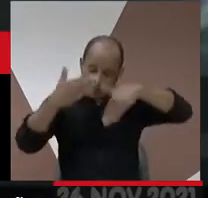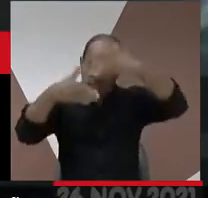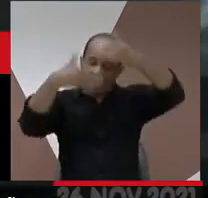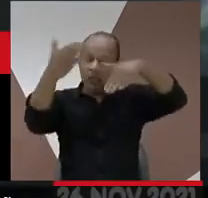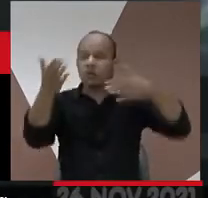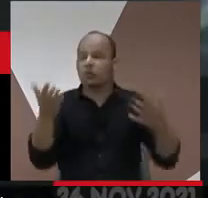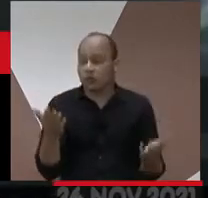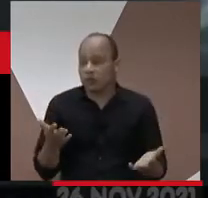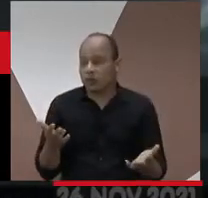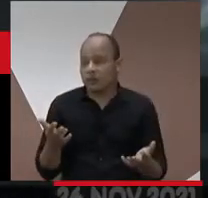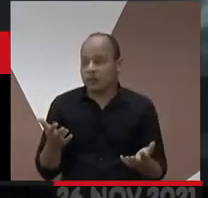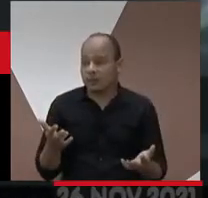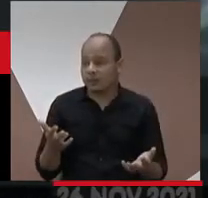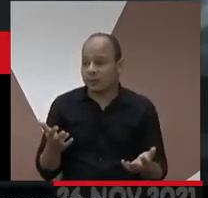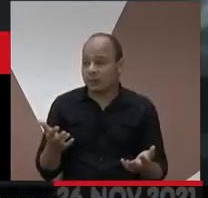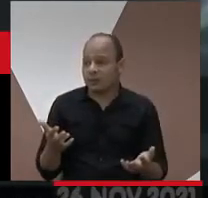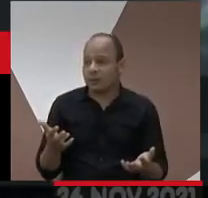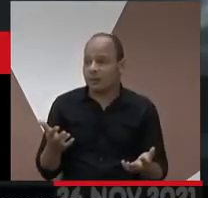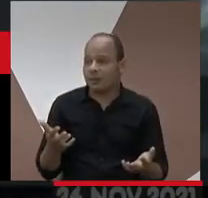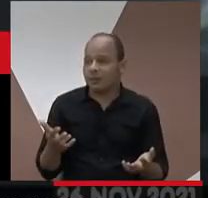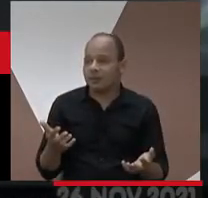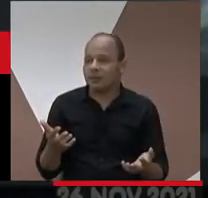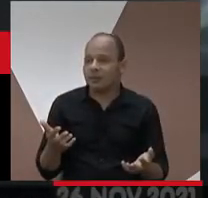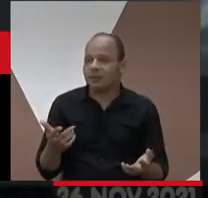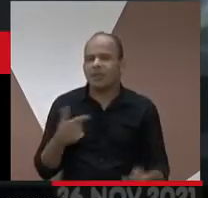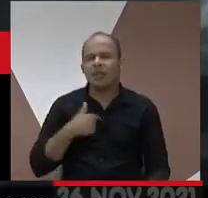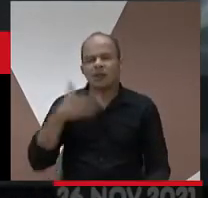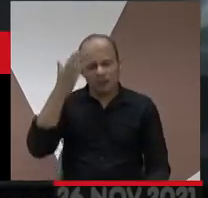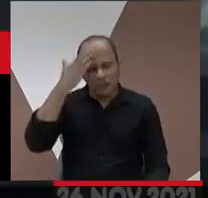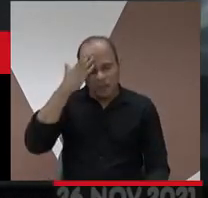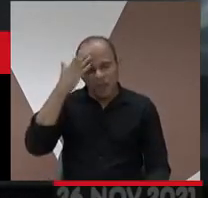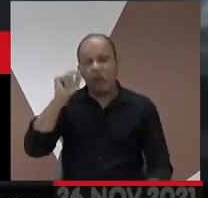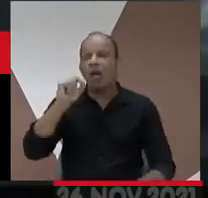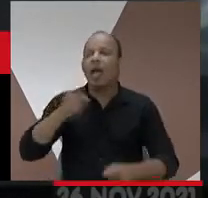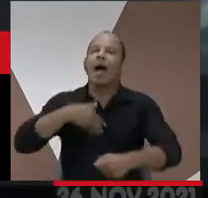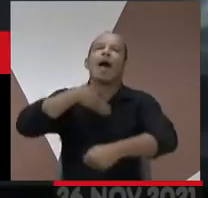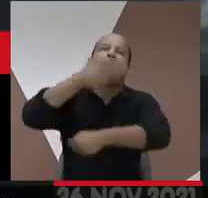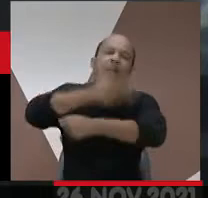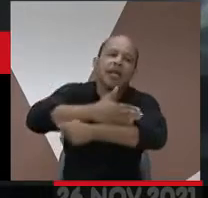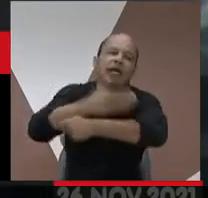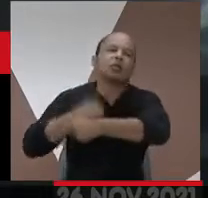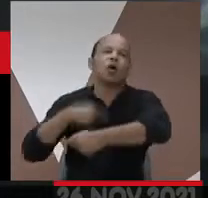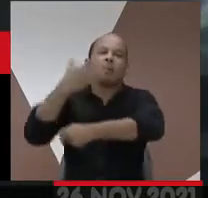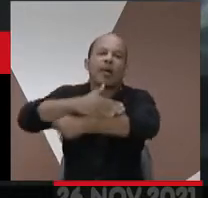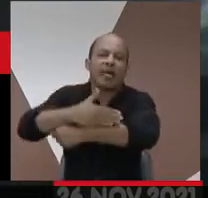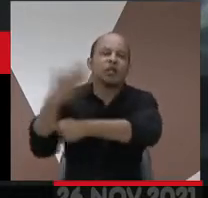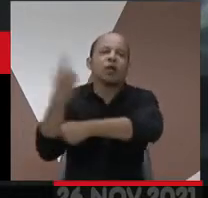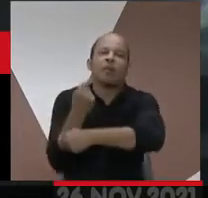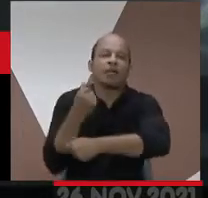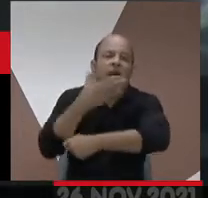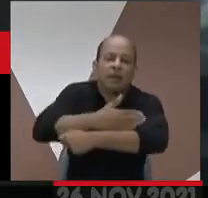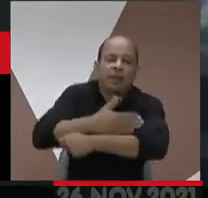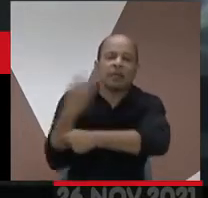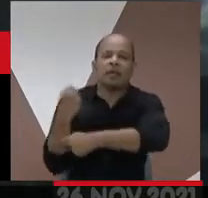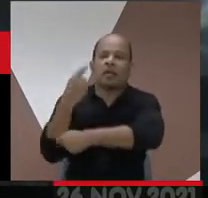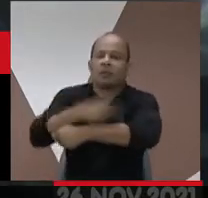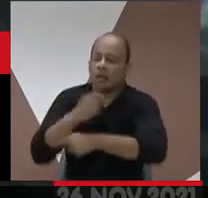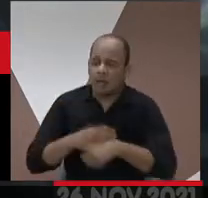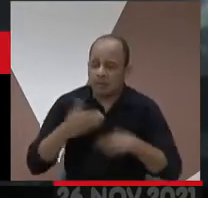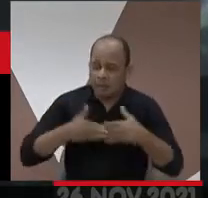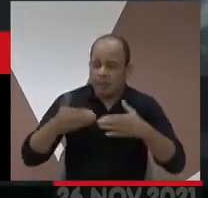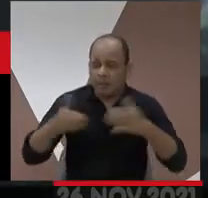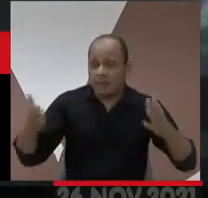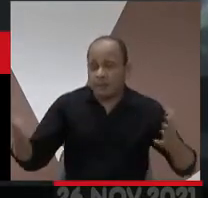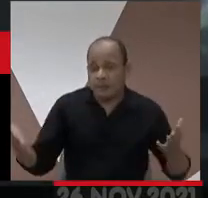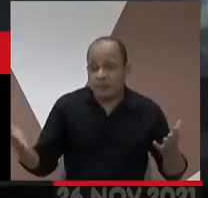pedágio. E você vê que nas explanações tudo é pedágio, pedágio, rentabilização. Por que hoje